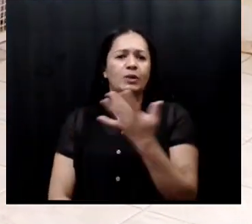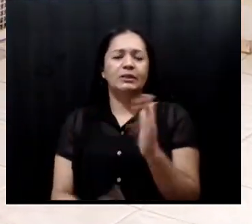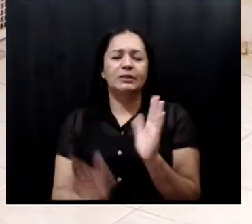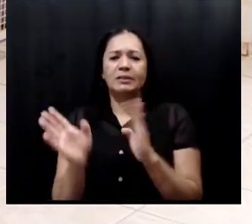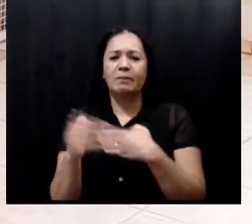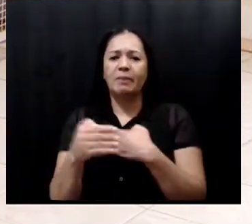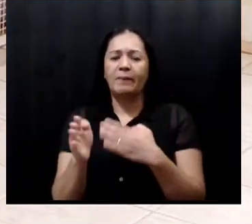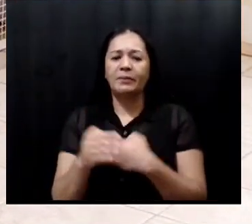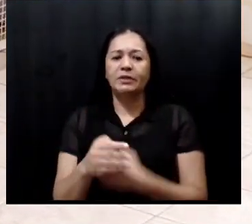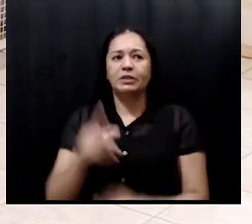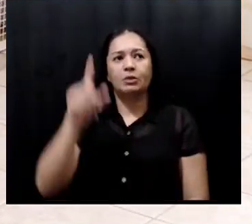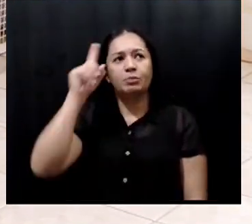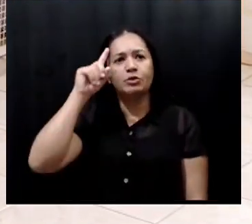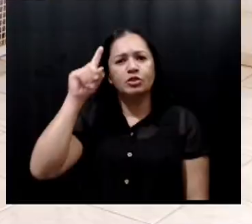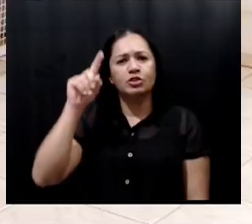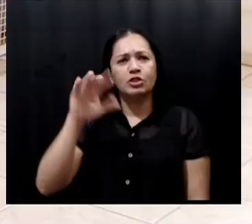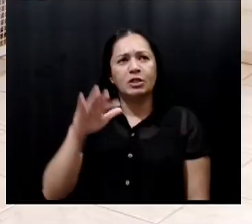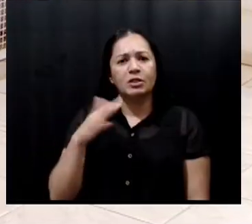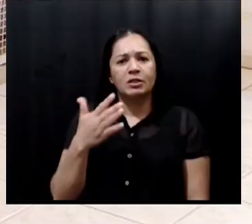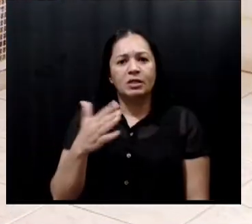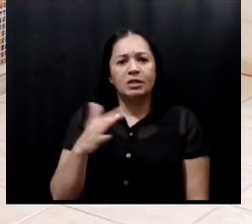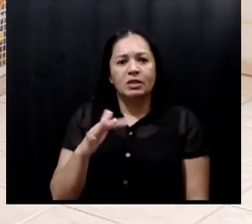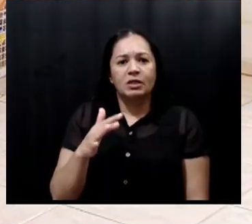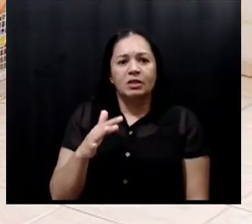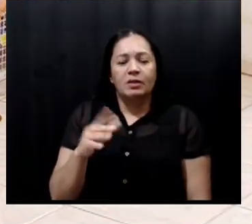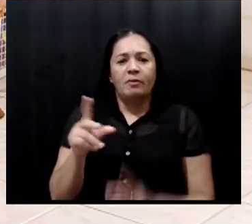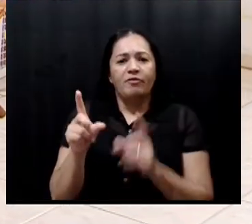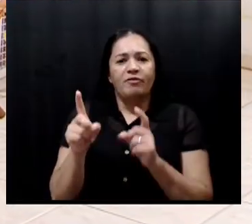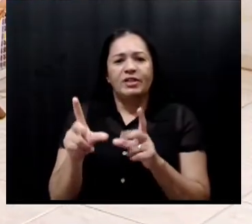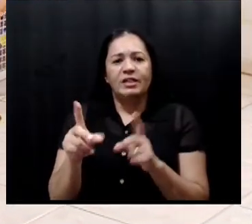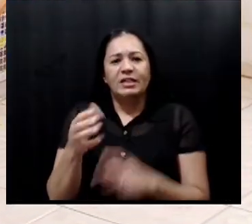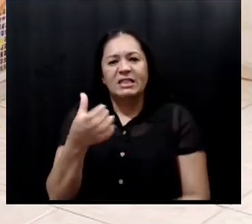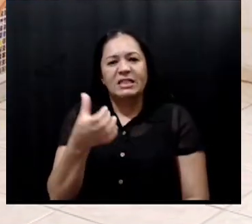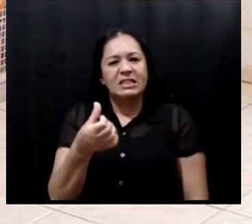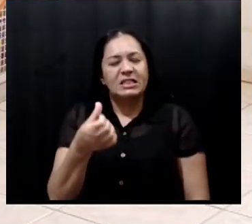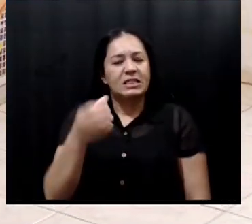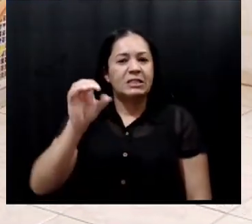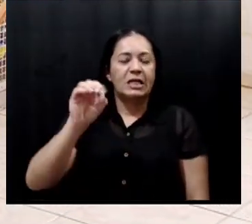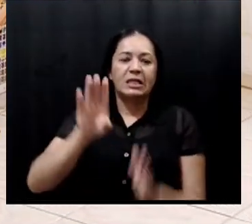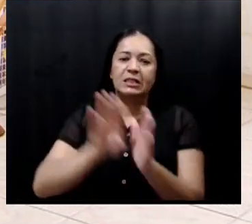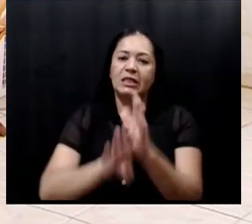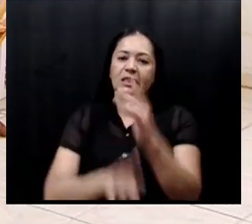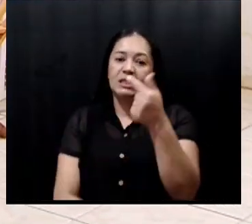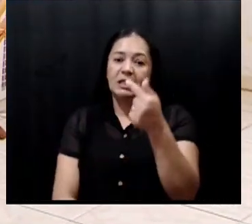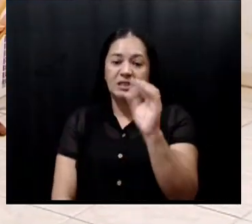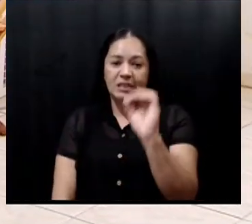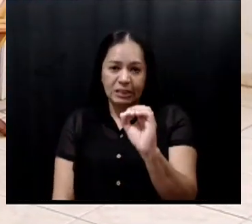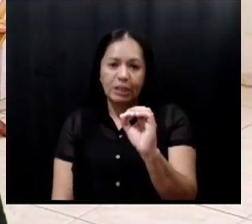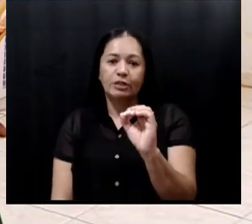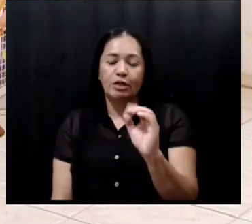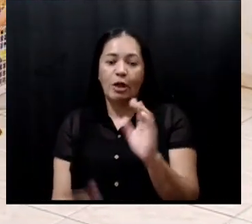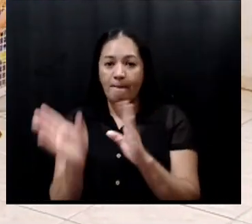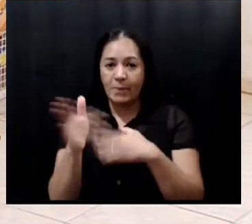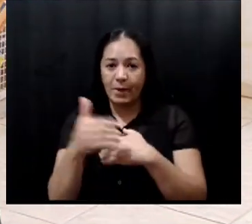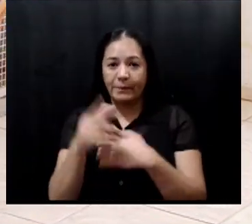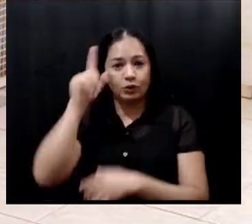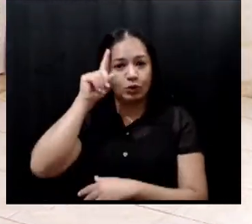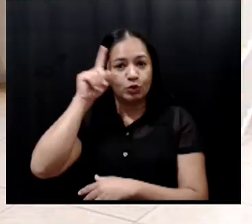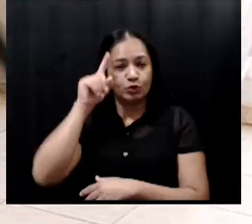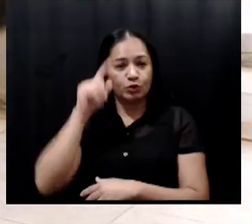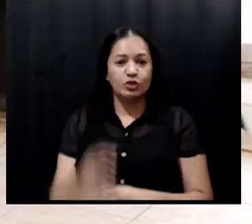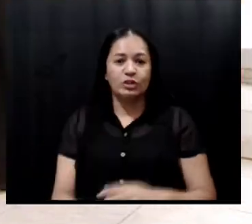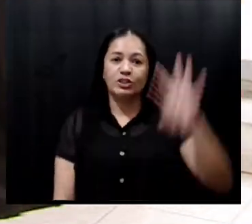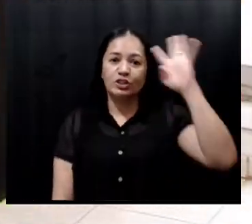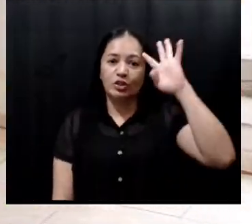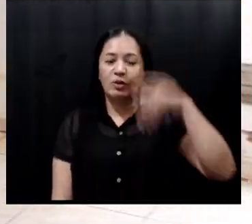dia, a gente vende 60, 70 marmitas, quase 80. Quase 80 por De dia. quarta-feira que sai mais porque é feijoada,